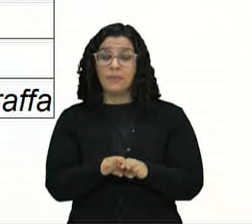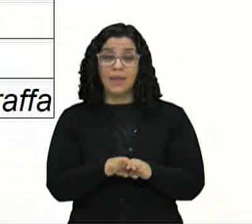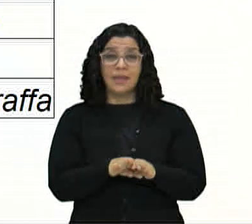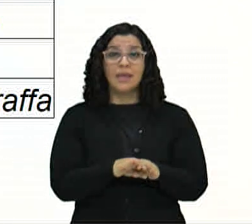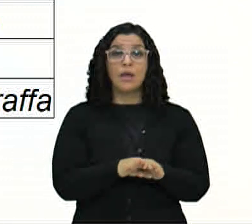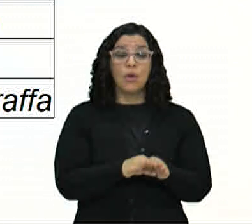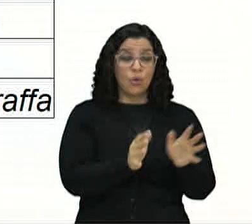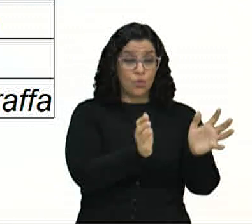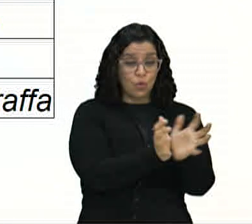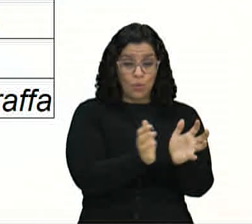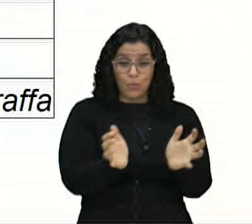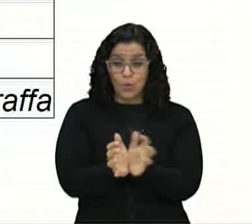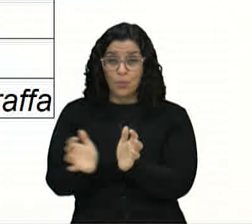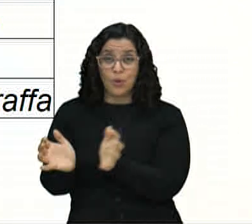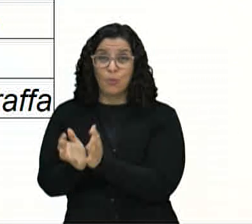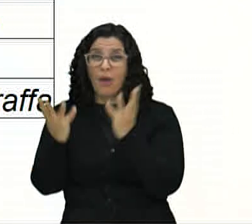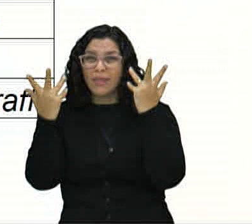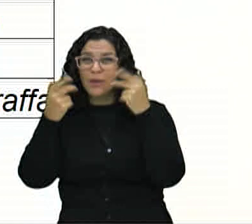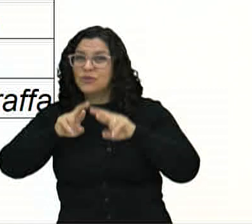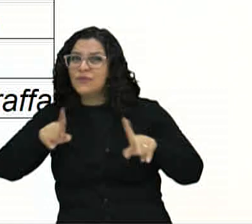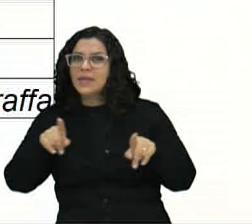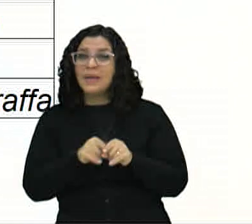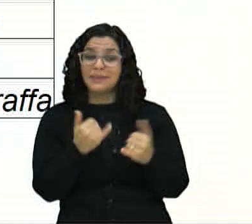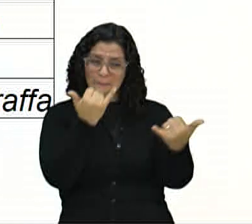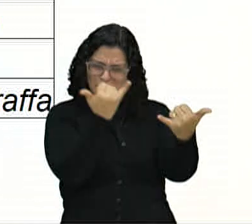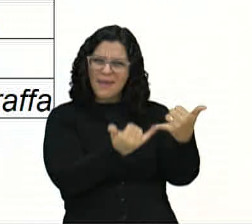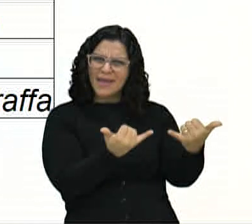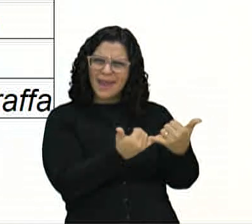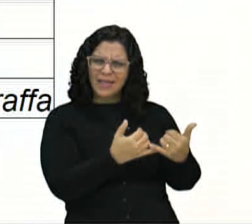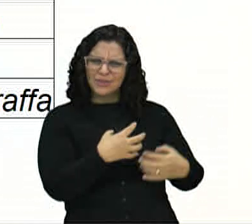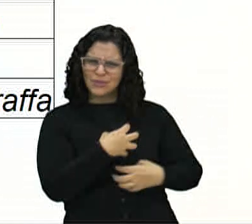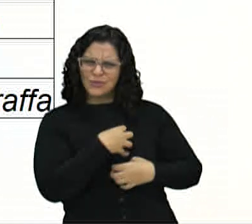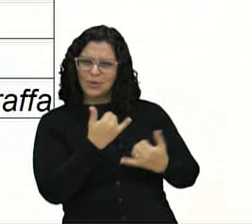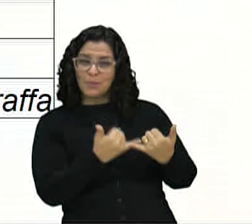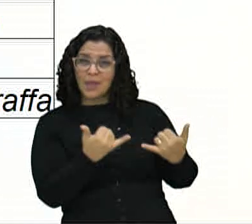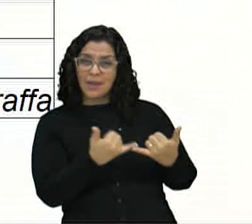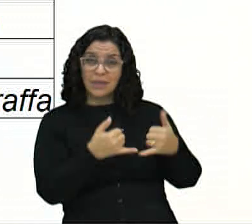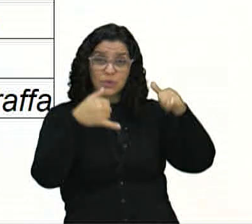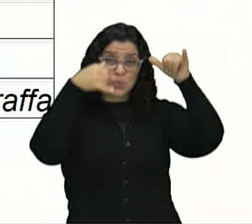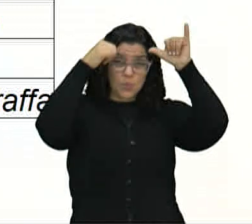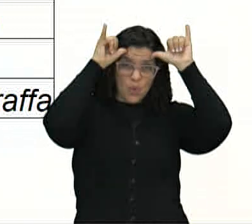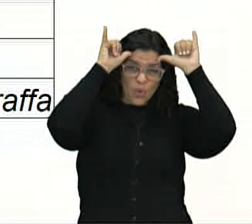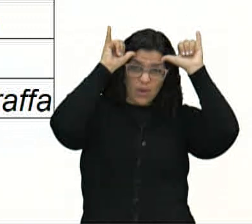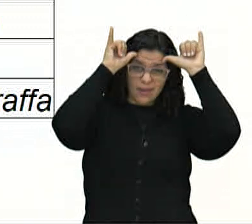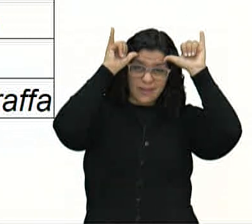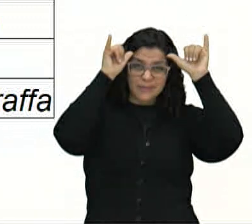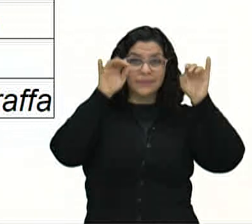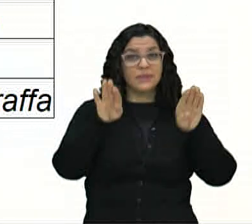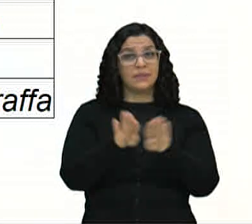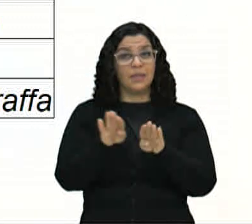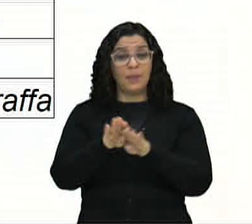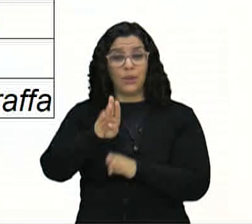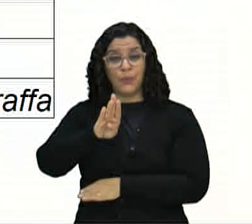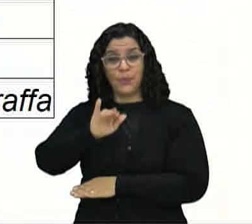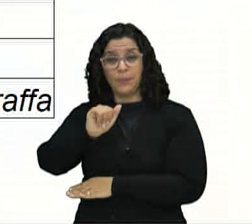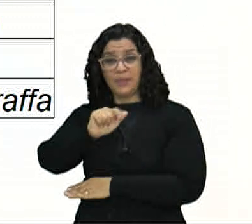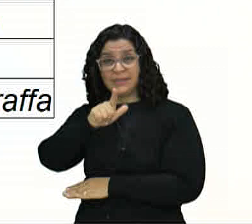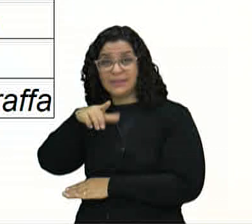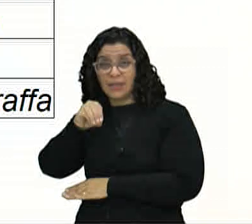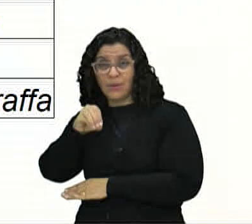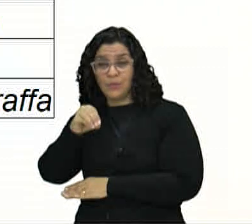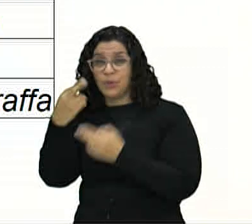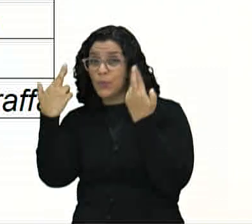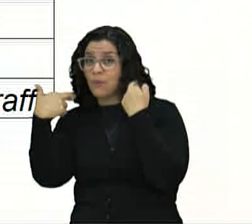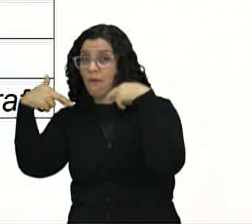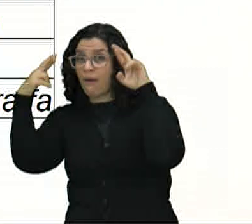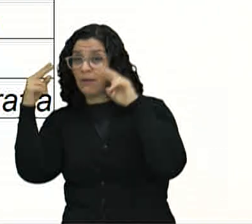distintas, mas possuem muita semelhança entre si. Se nós pensarmos no boi doméstico, no bisão americano e no carneiro,